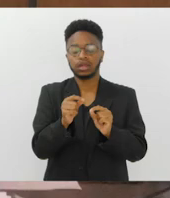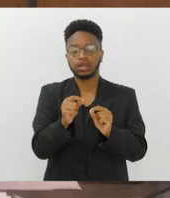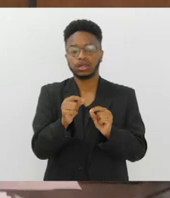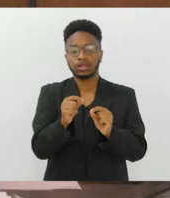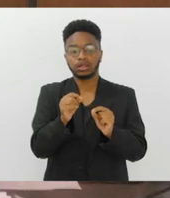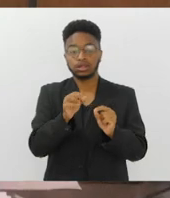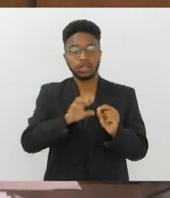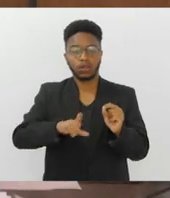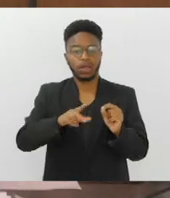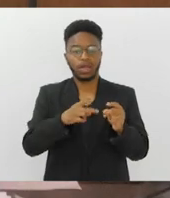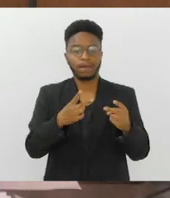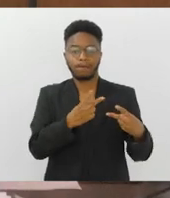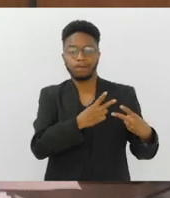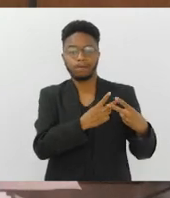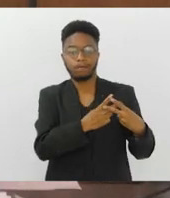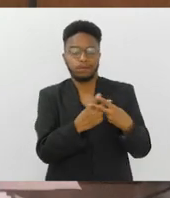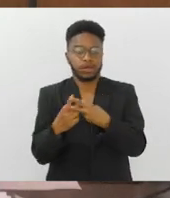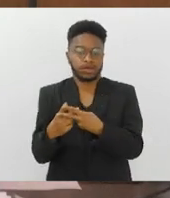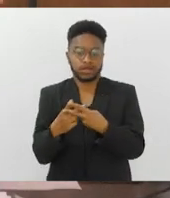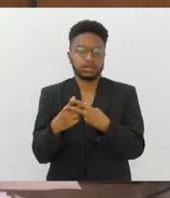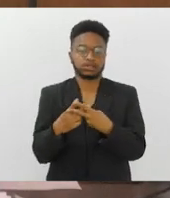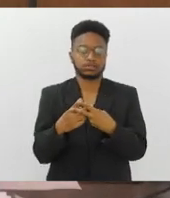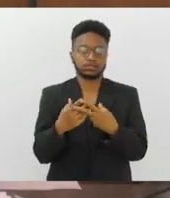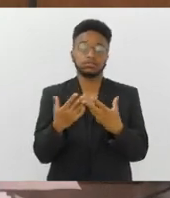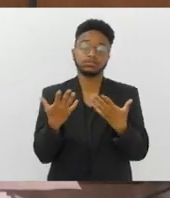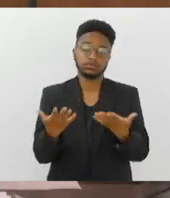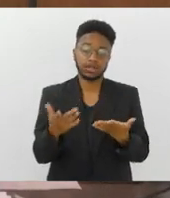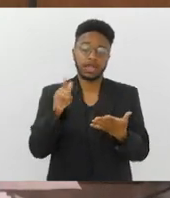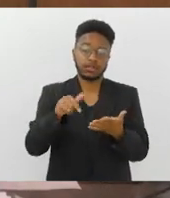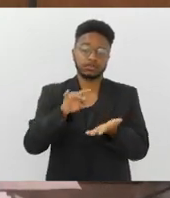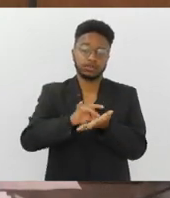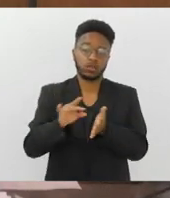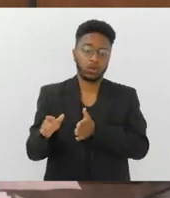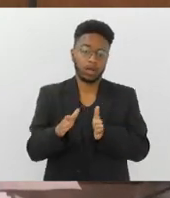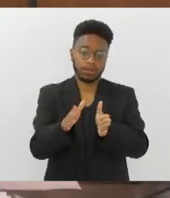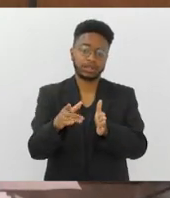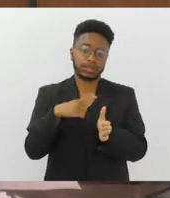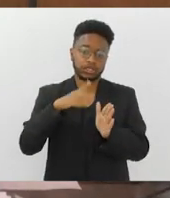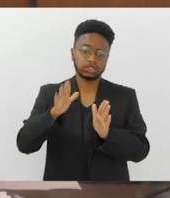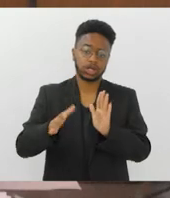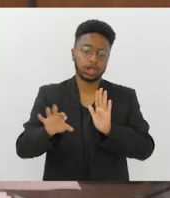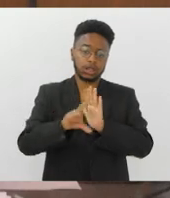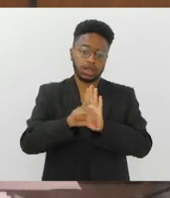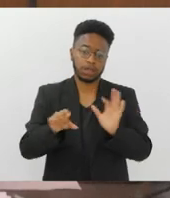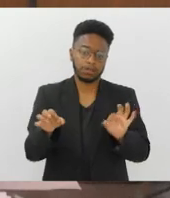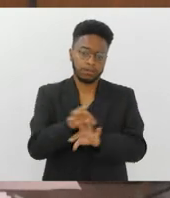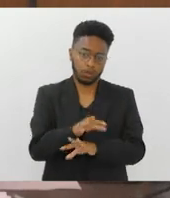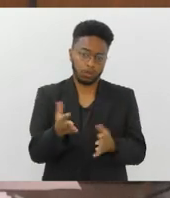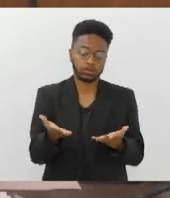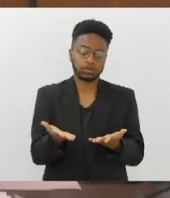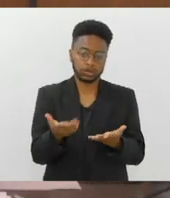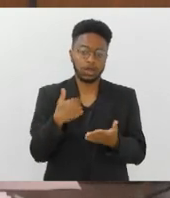liberdade, né? Esse é que é o caminho, e já existe legislação para isso. Então,